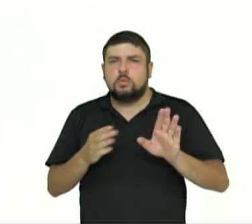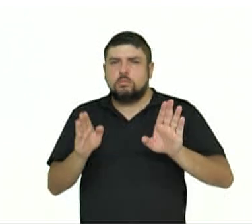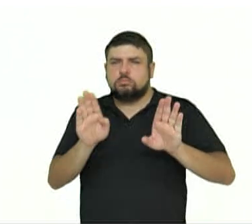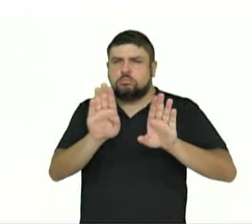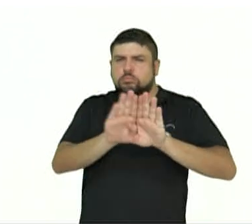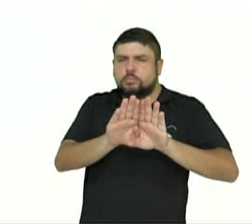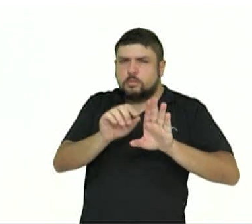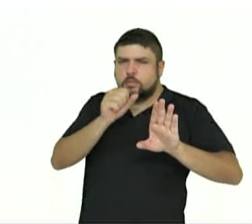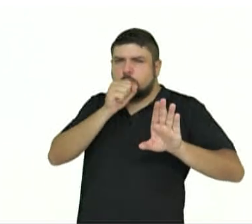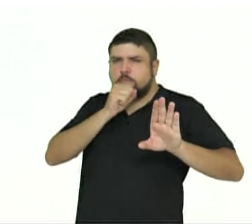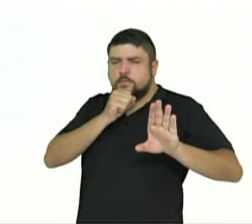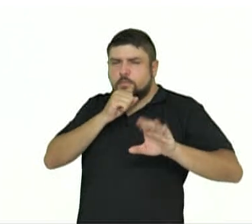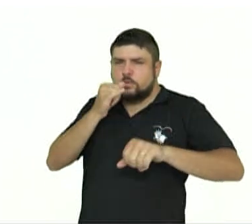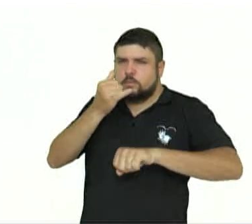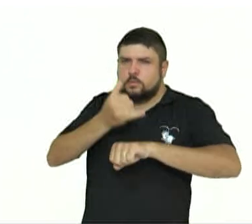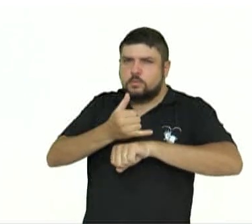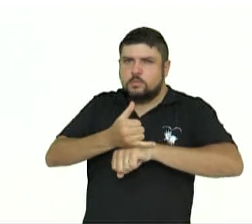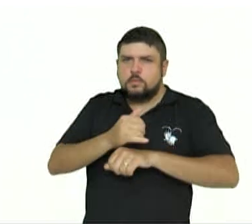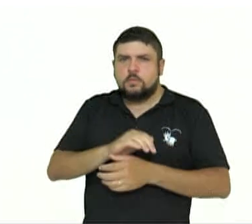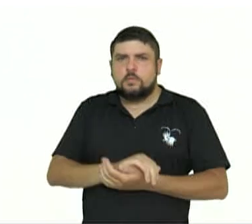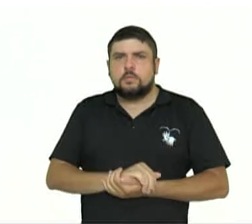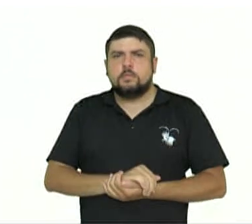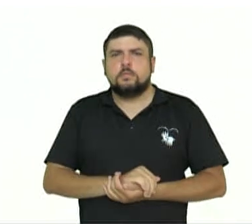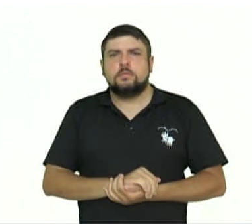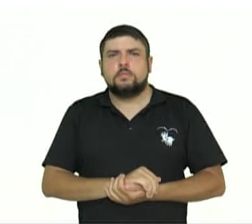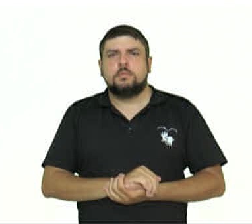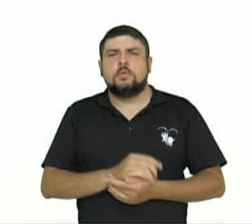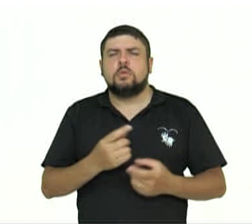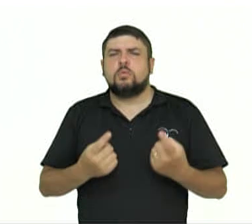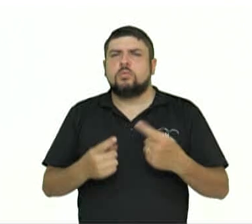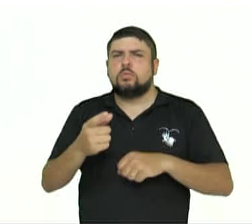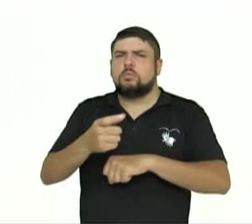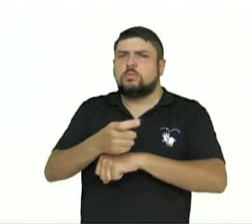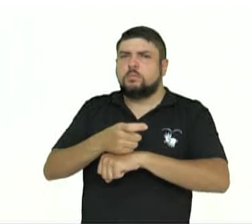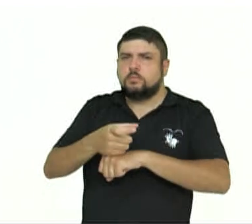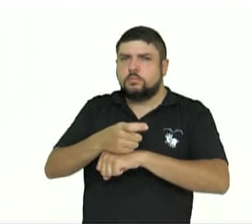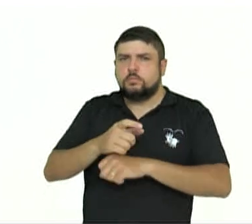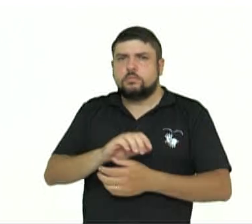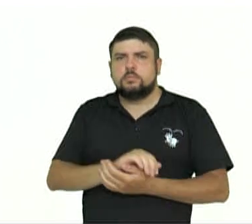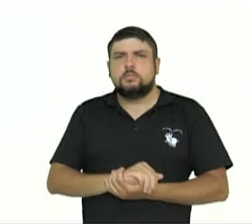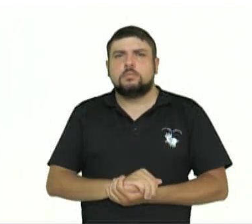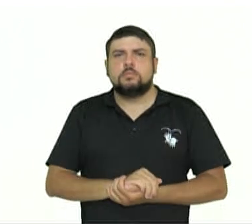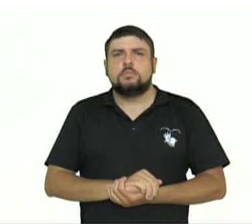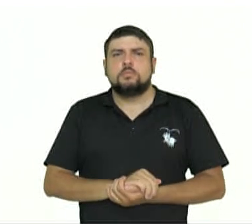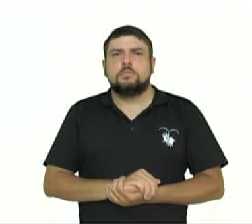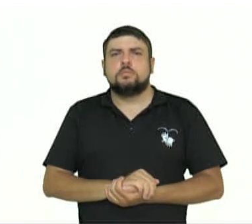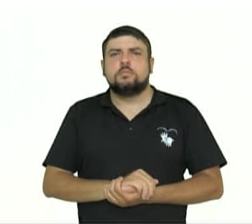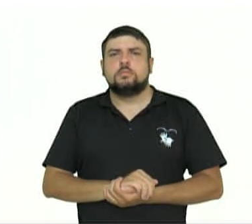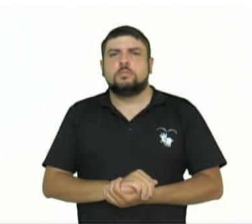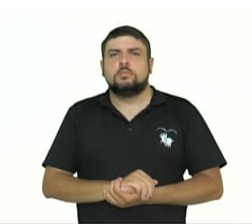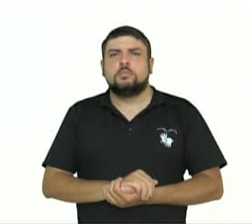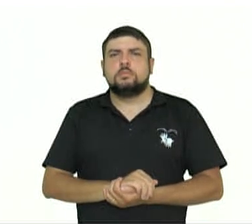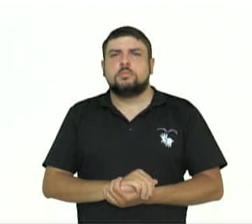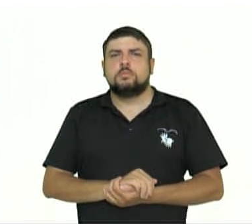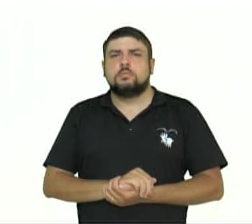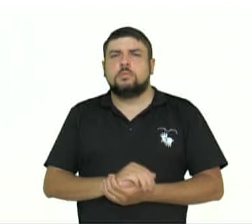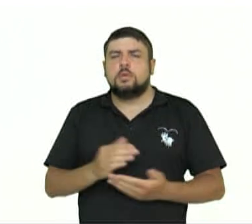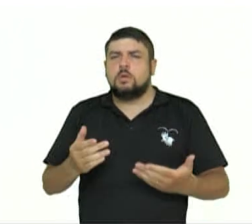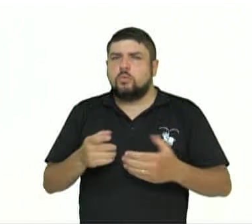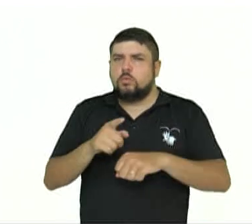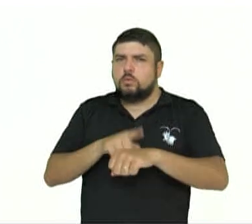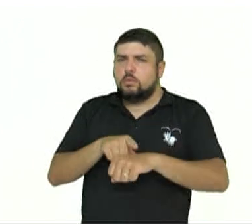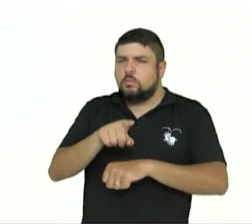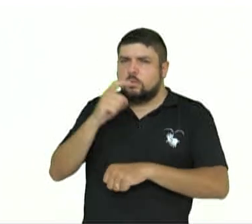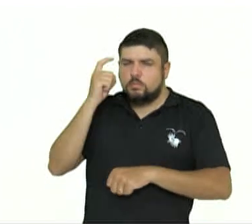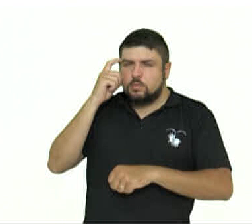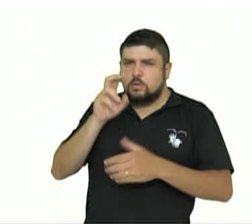que é o nosso adjetivo aqui? Vieja puerta o hierro. Tem aí um tempinho para você